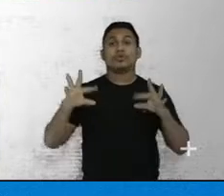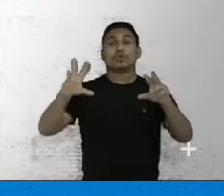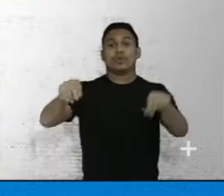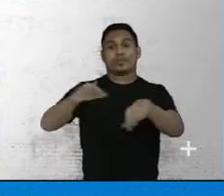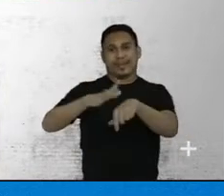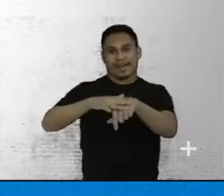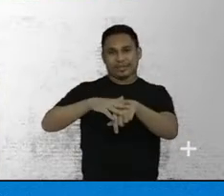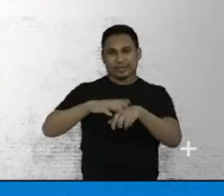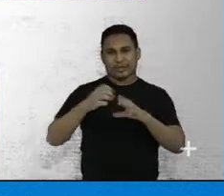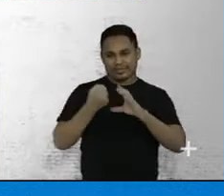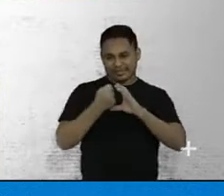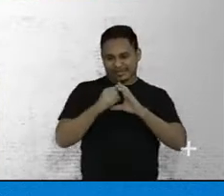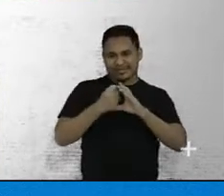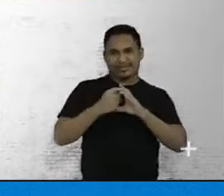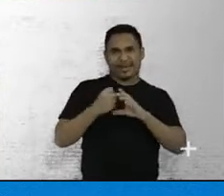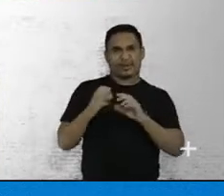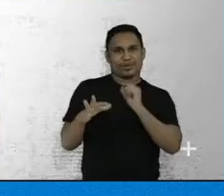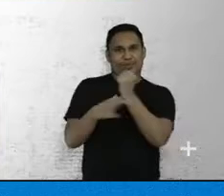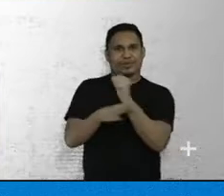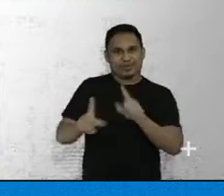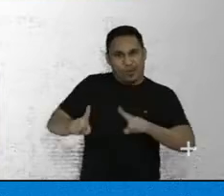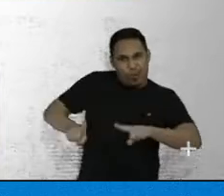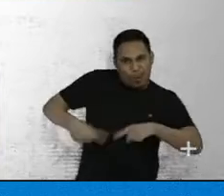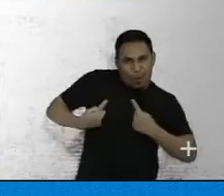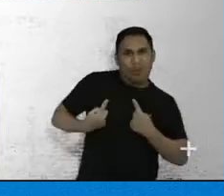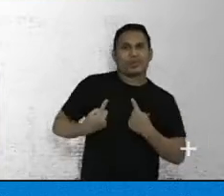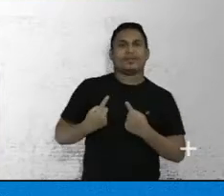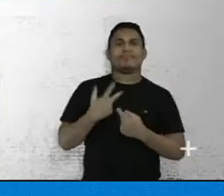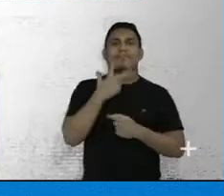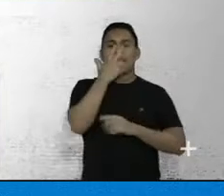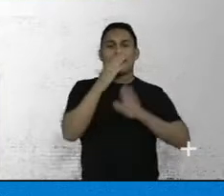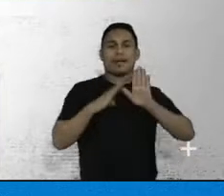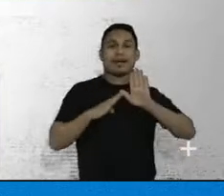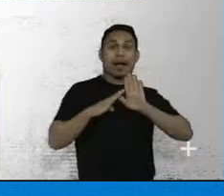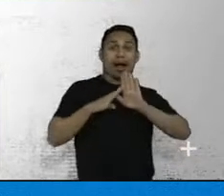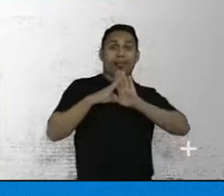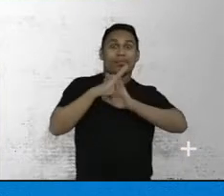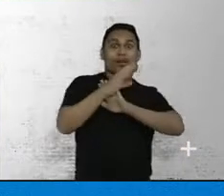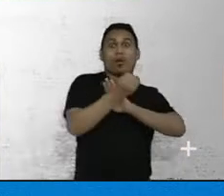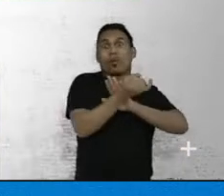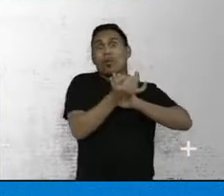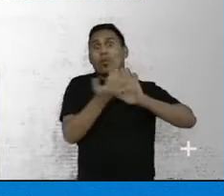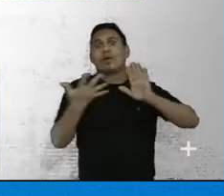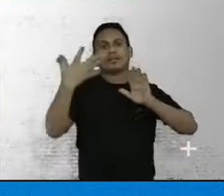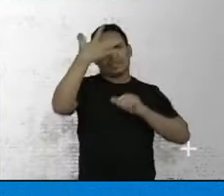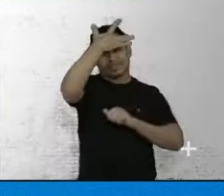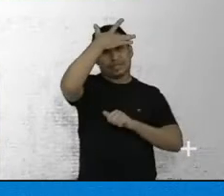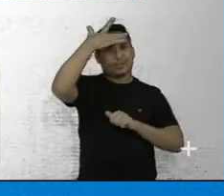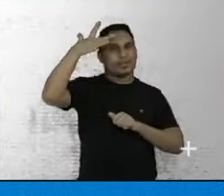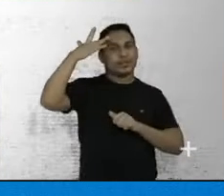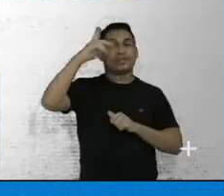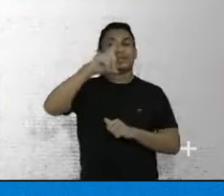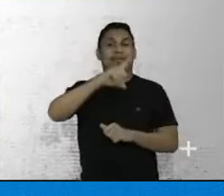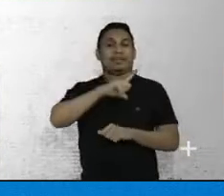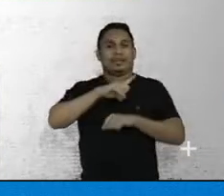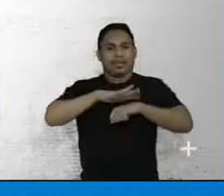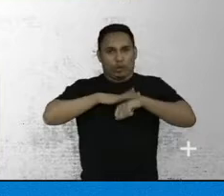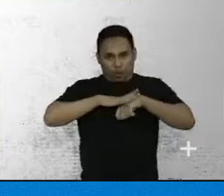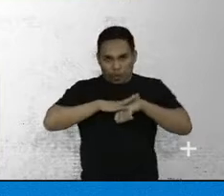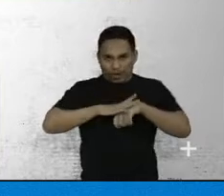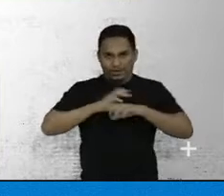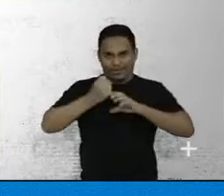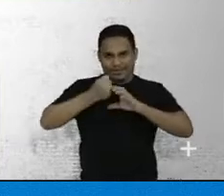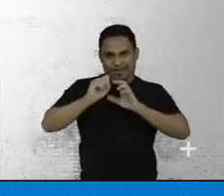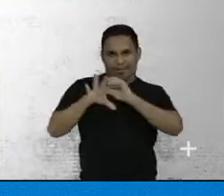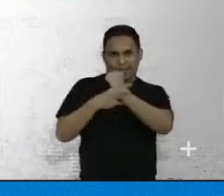andam crescendo. Está aumentando a quantidade de pessoas com doença autoimune e está aumentando